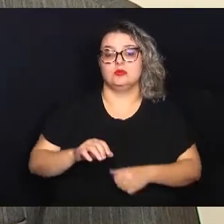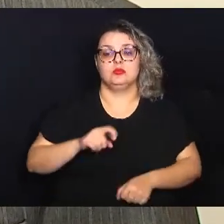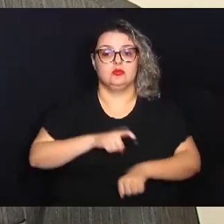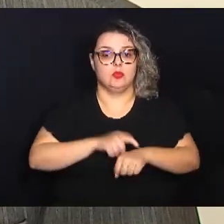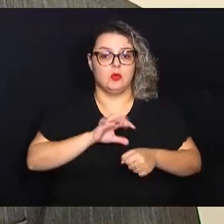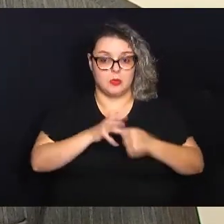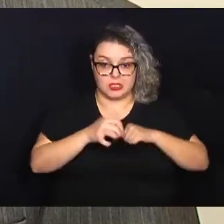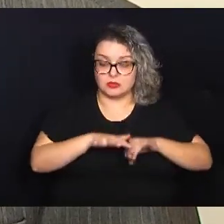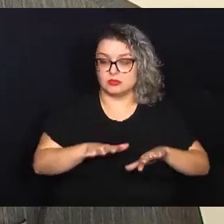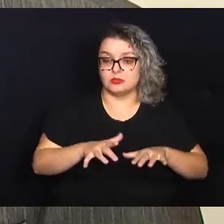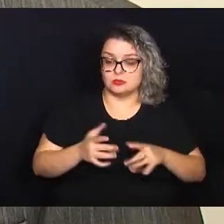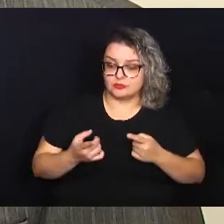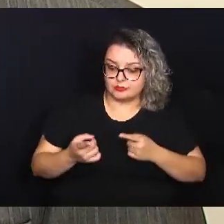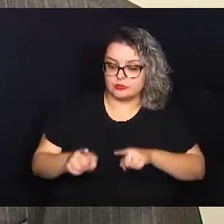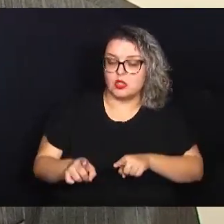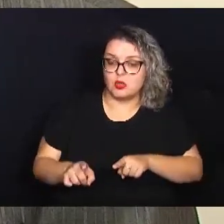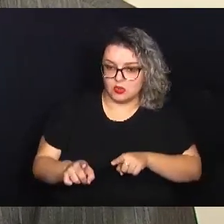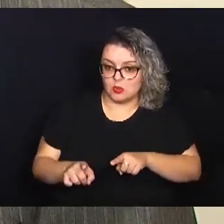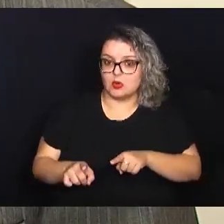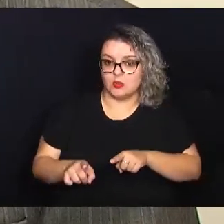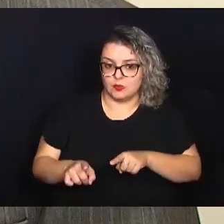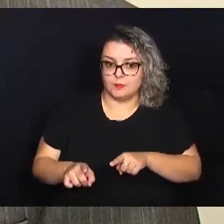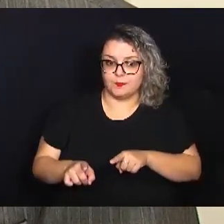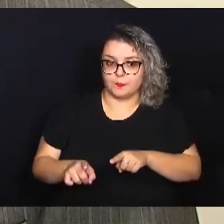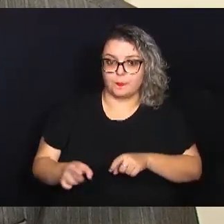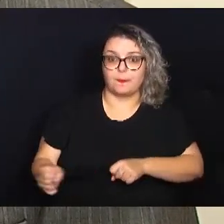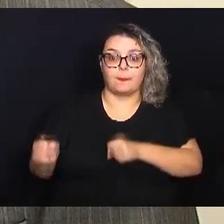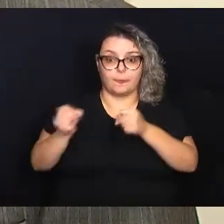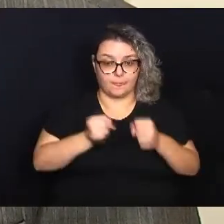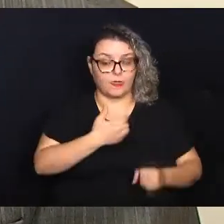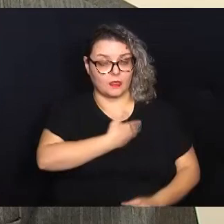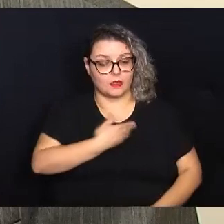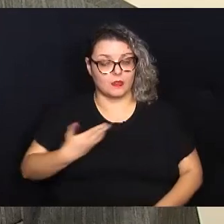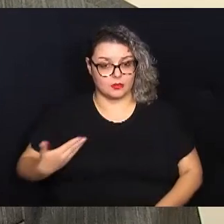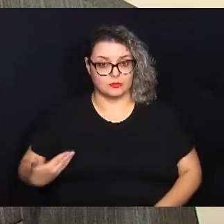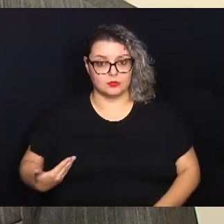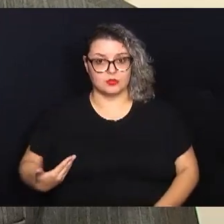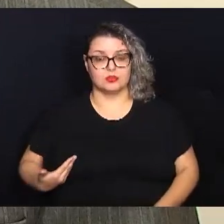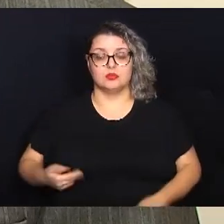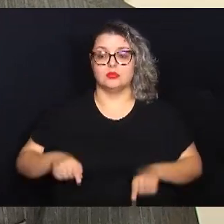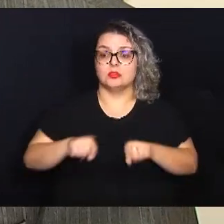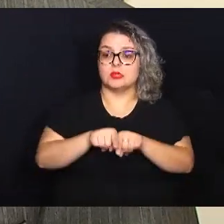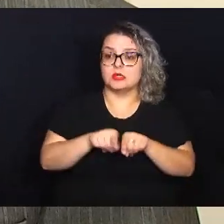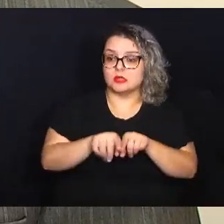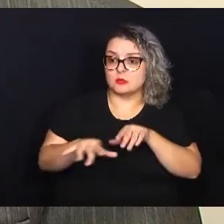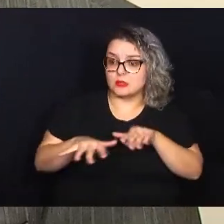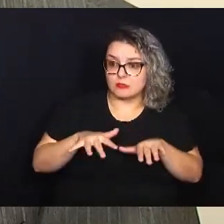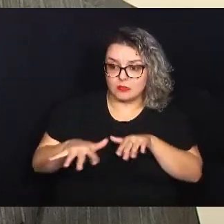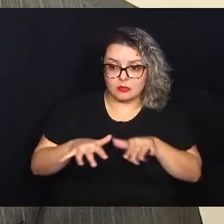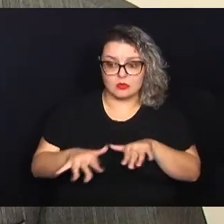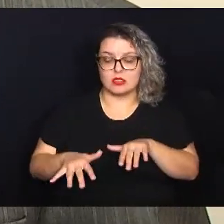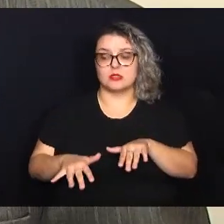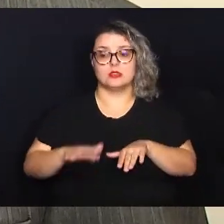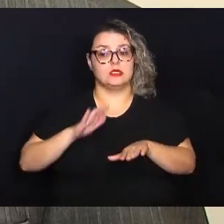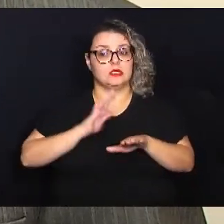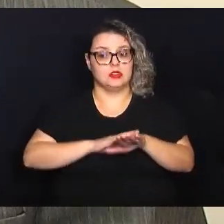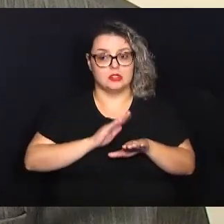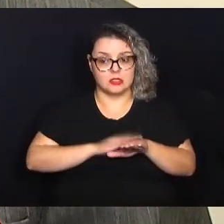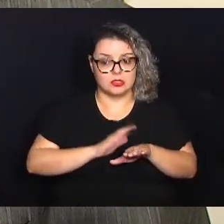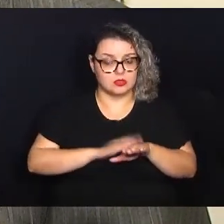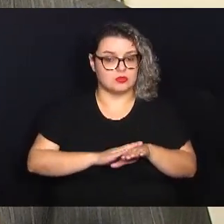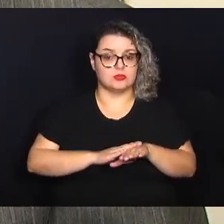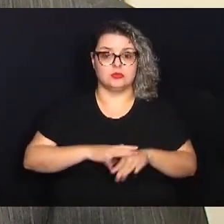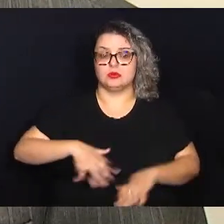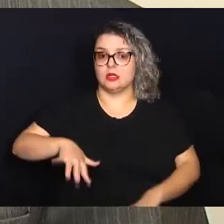da pandemia, né, provocou assim, os poderes públicos e também movimentos